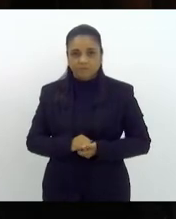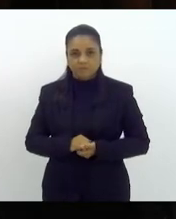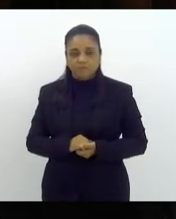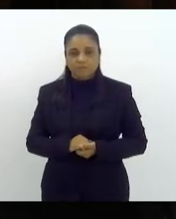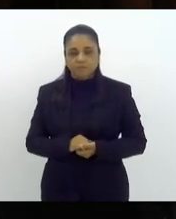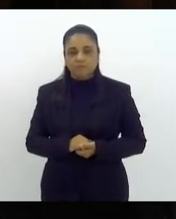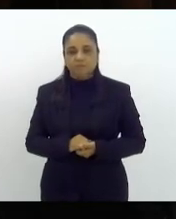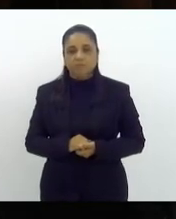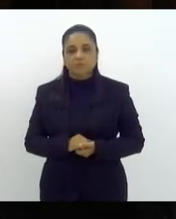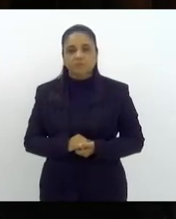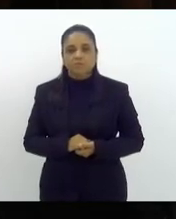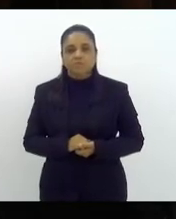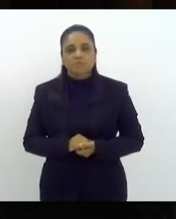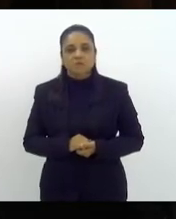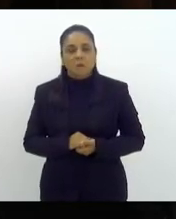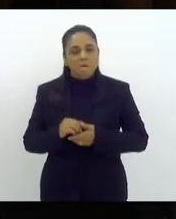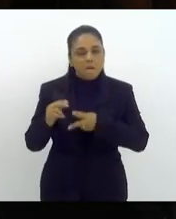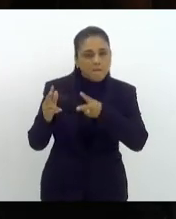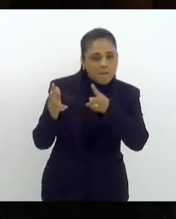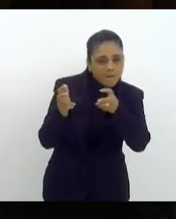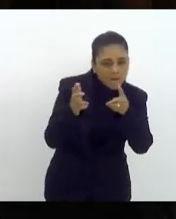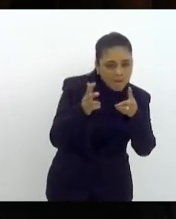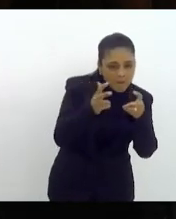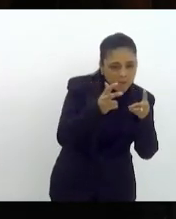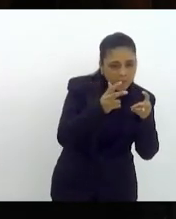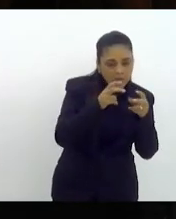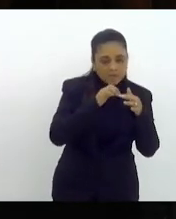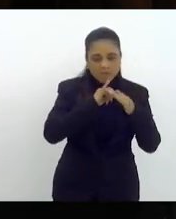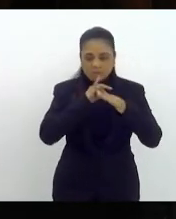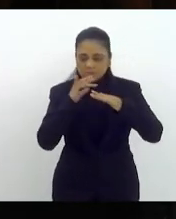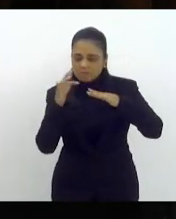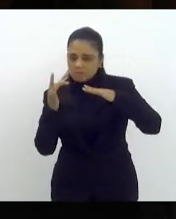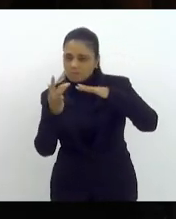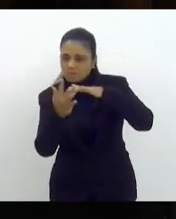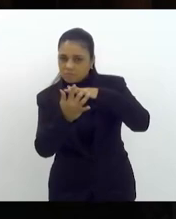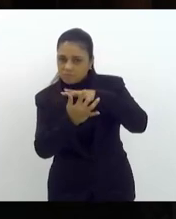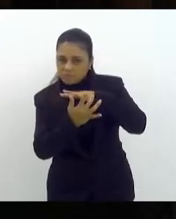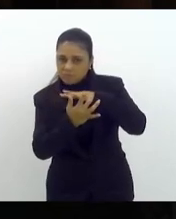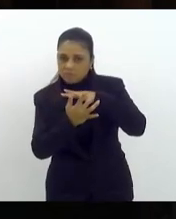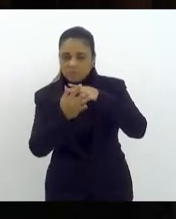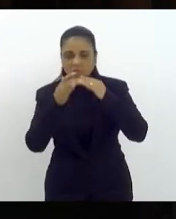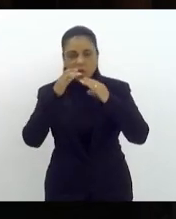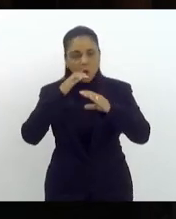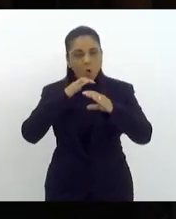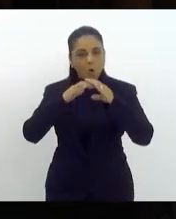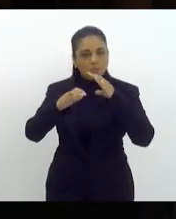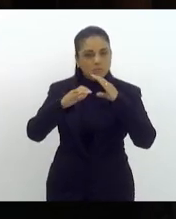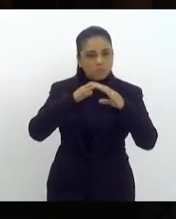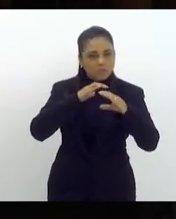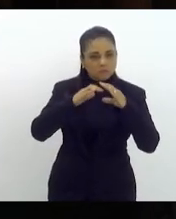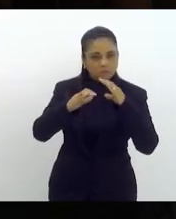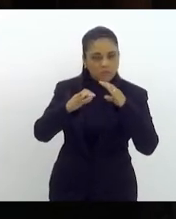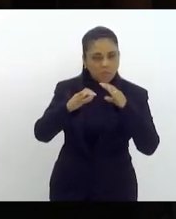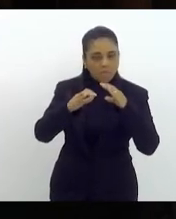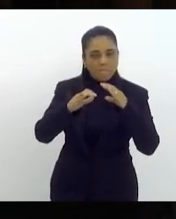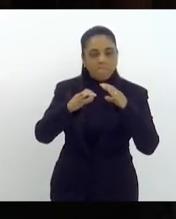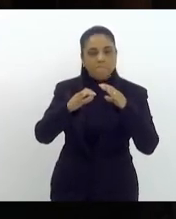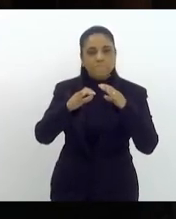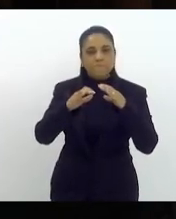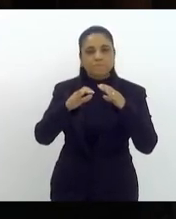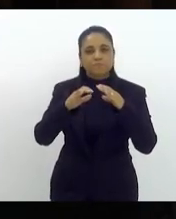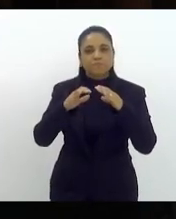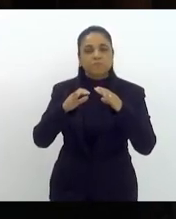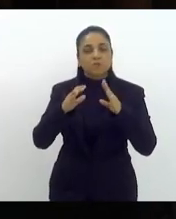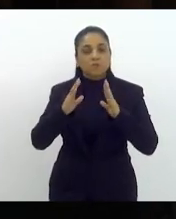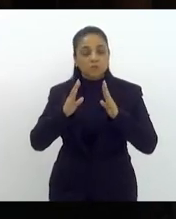a gente tem visto pelas redes sociais pelos meios de comunicação o que o morador